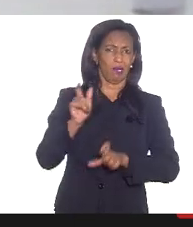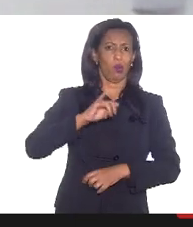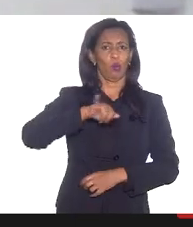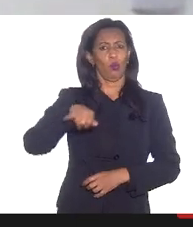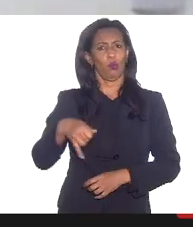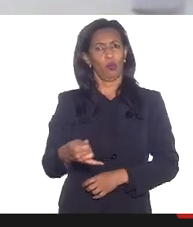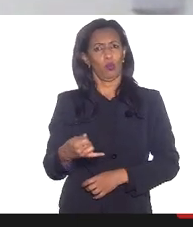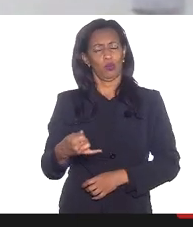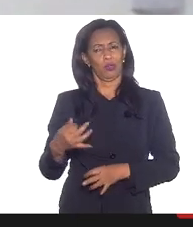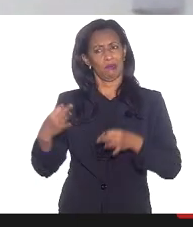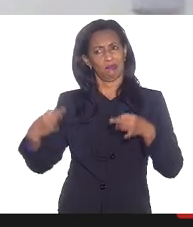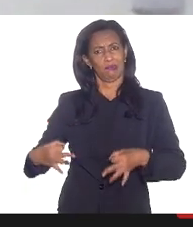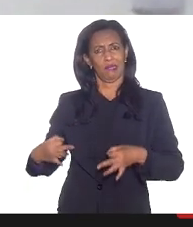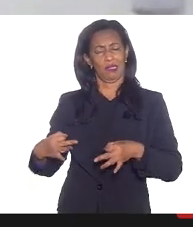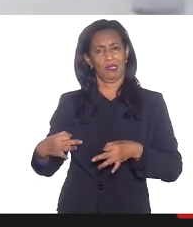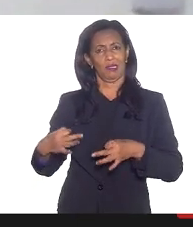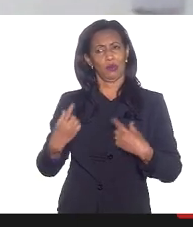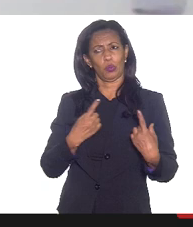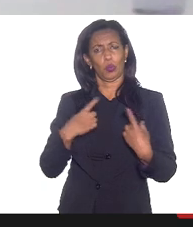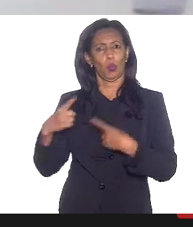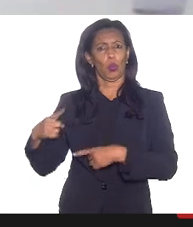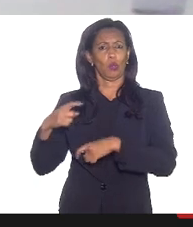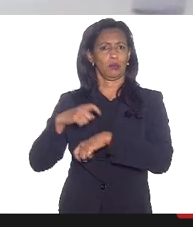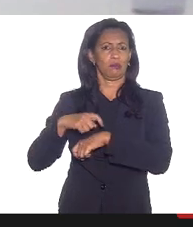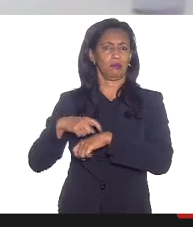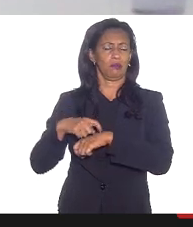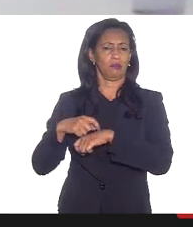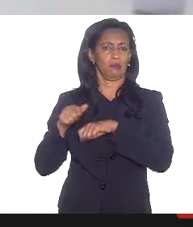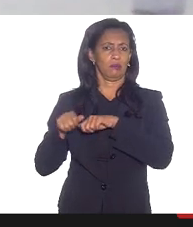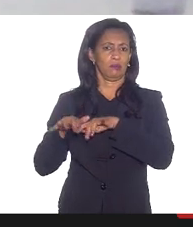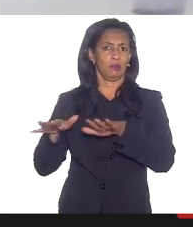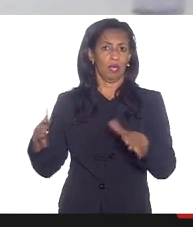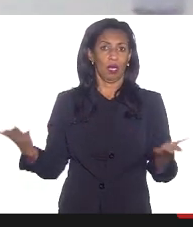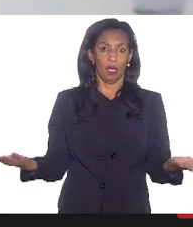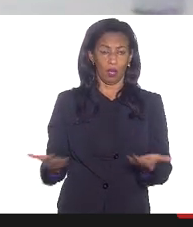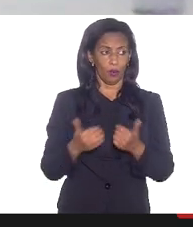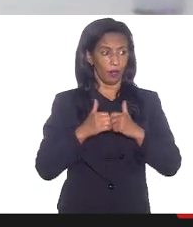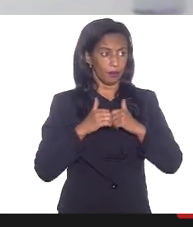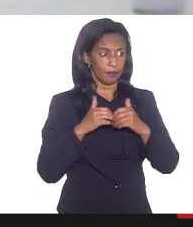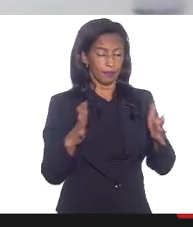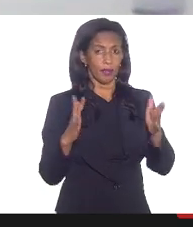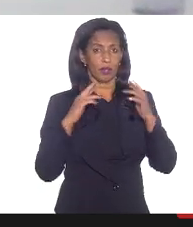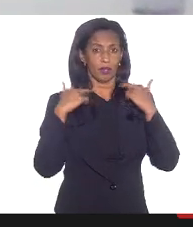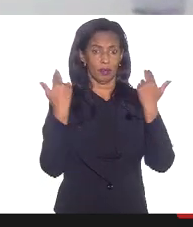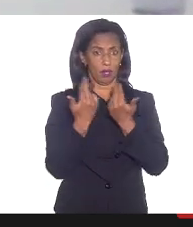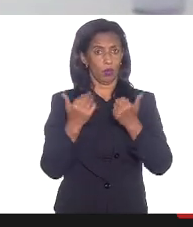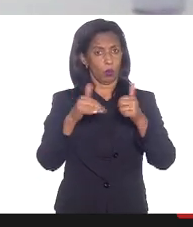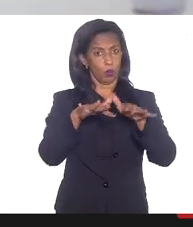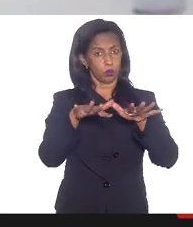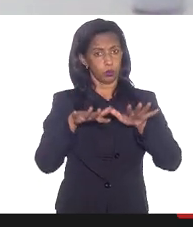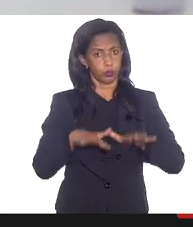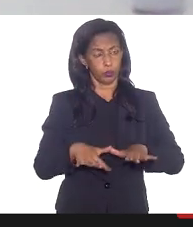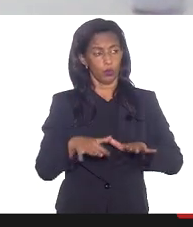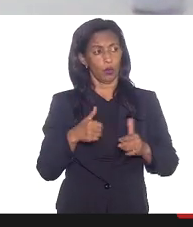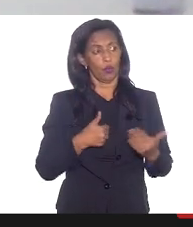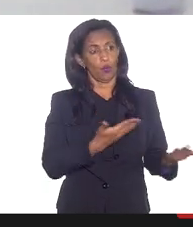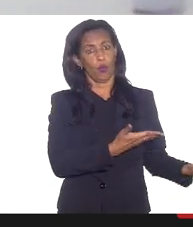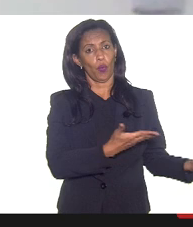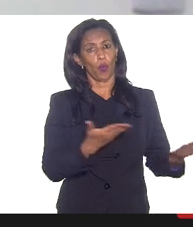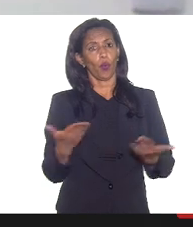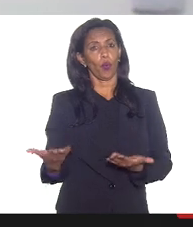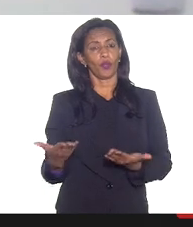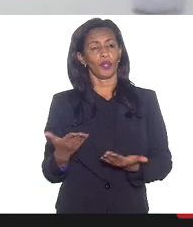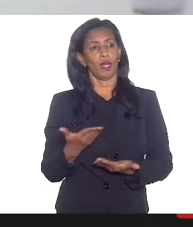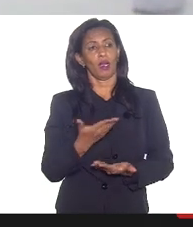condições, né, adequadas de se enfrentar esse momento da pandemia. Então, agora, dando início à nossa audiência pública, eu vou chamar para